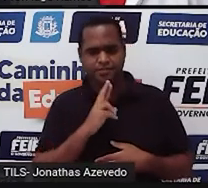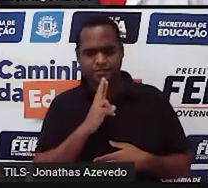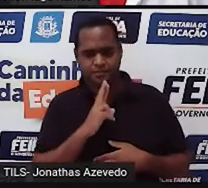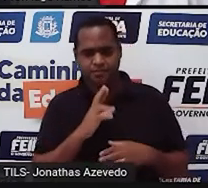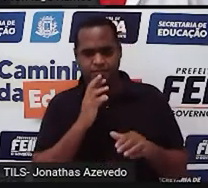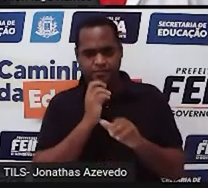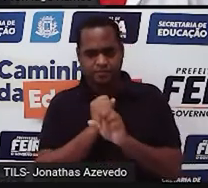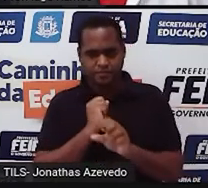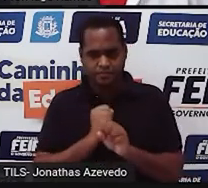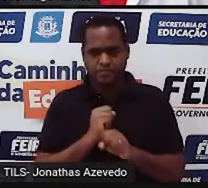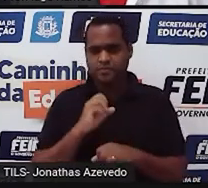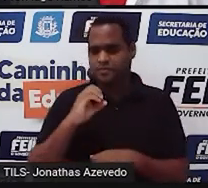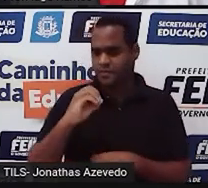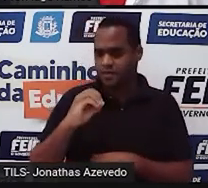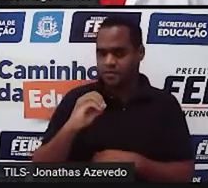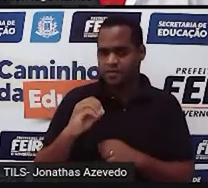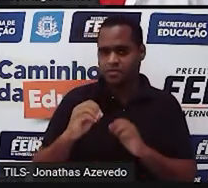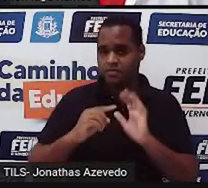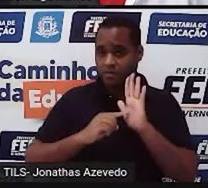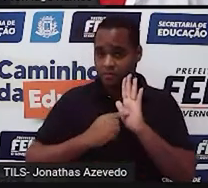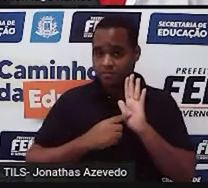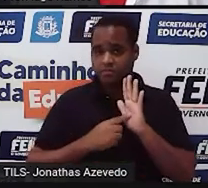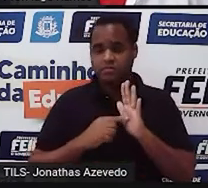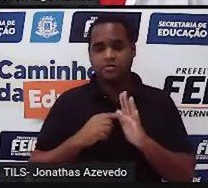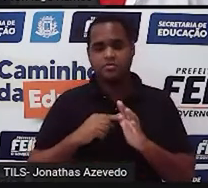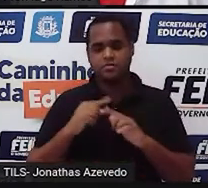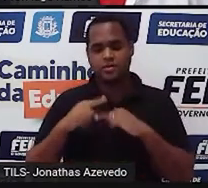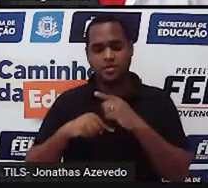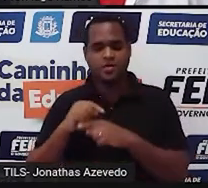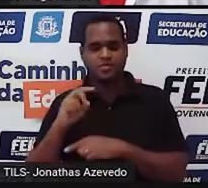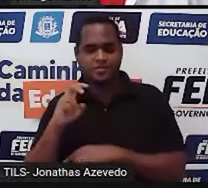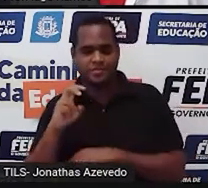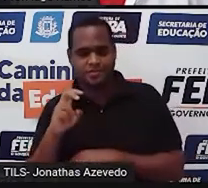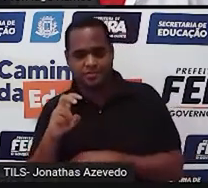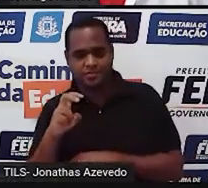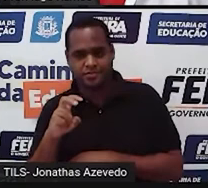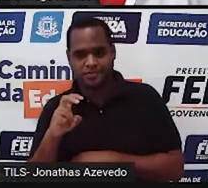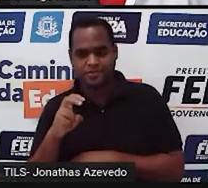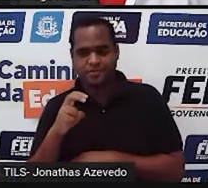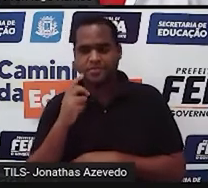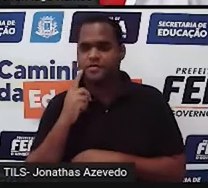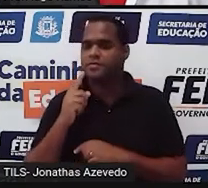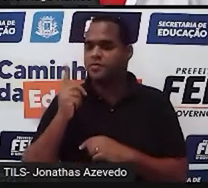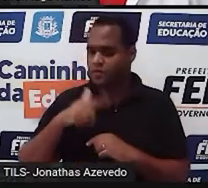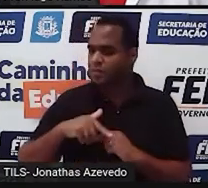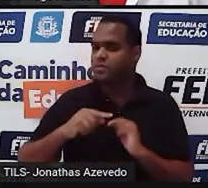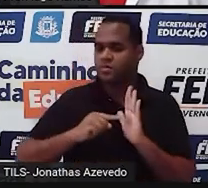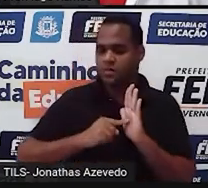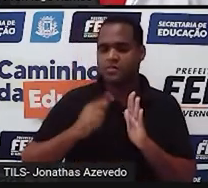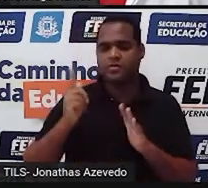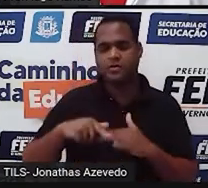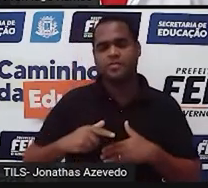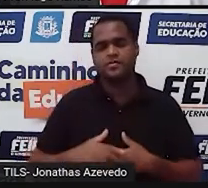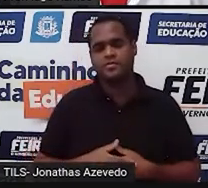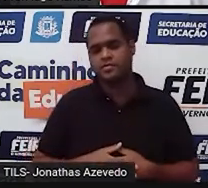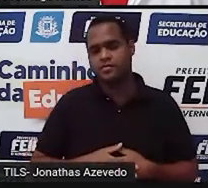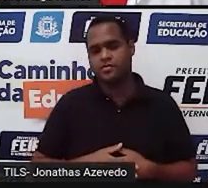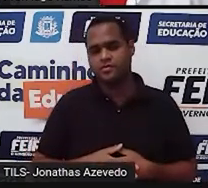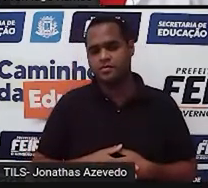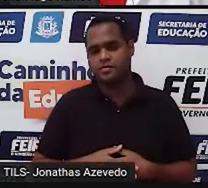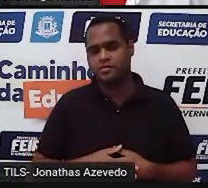0 fez um ponto depois chegou em cima da marcação 5 e fez outro. e